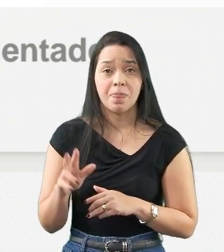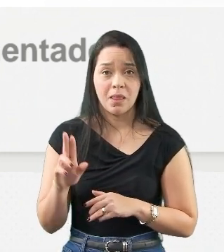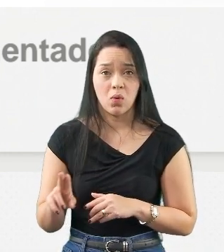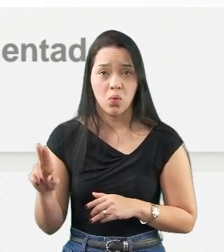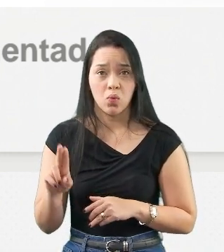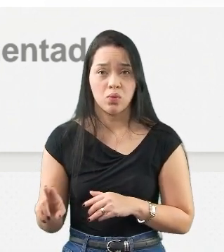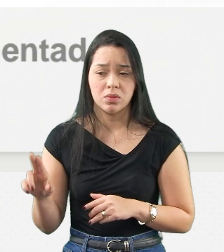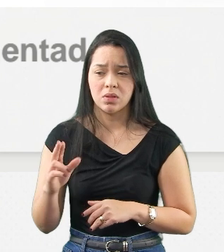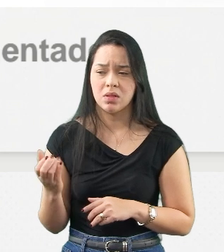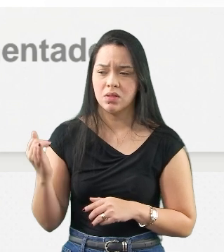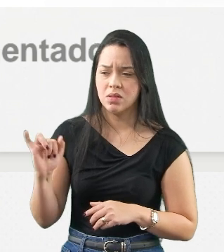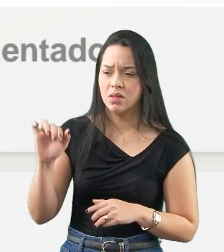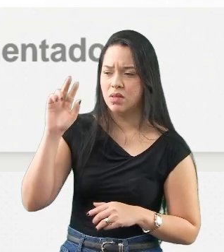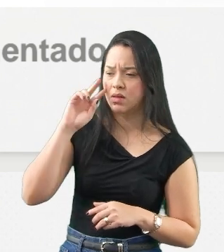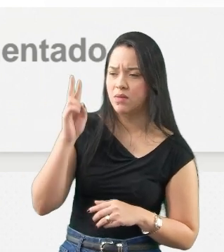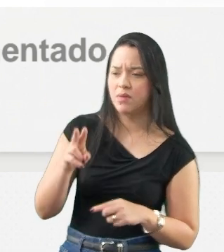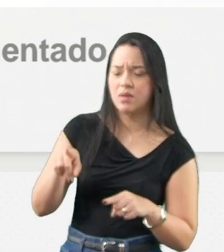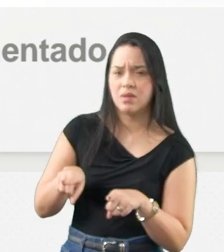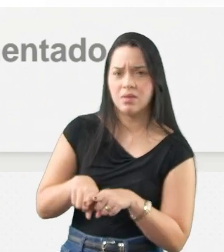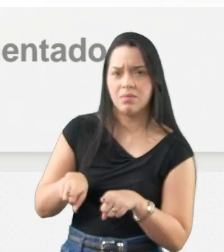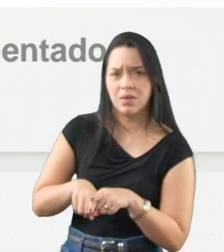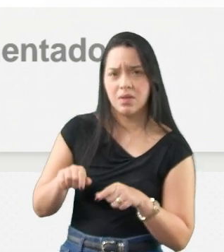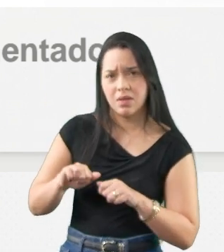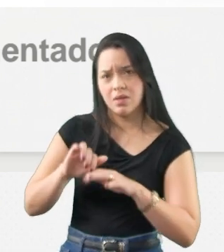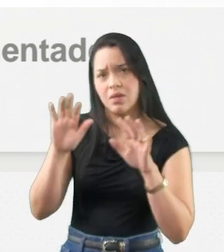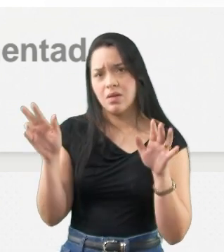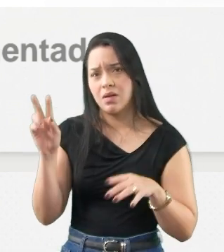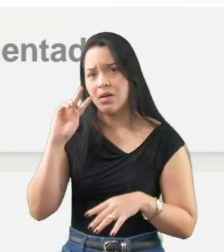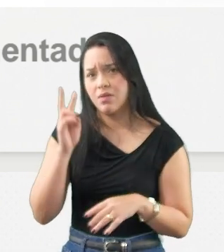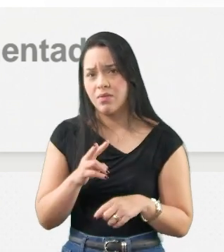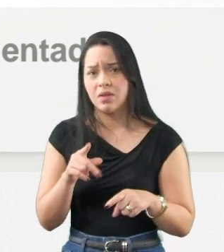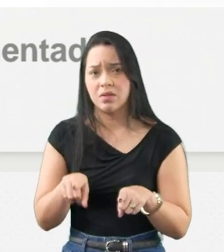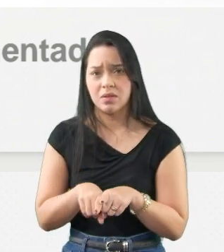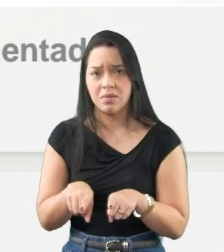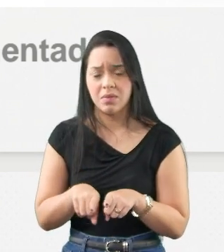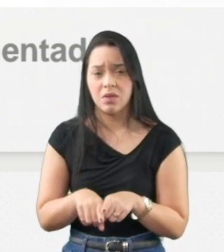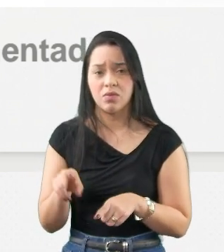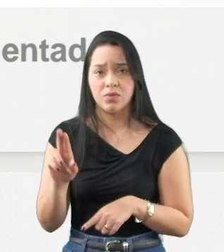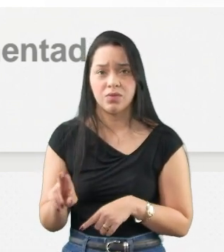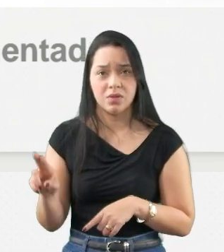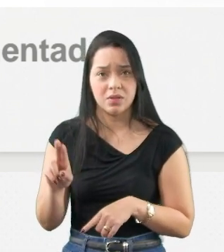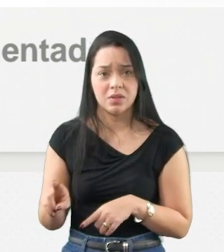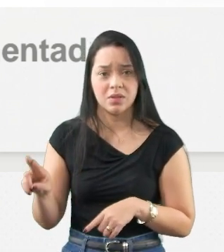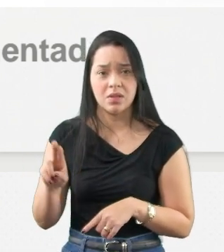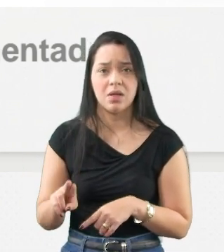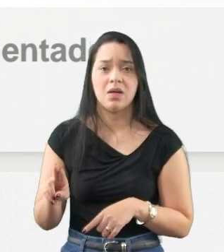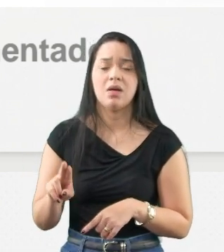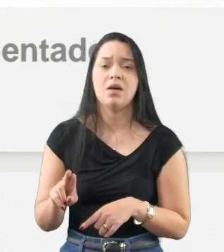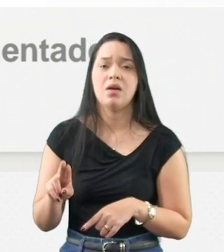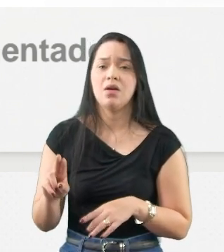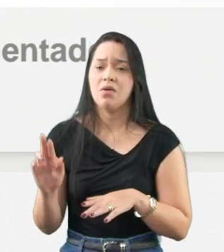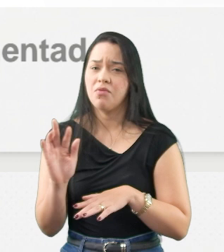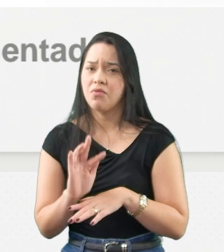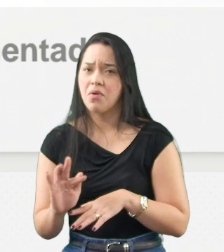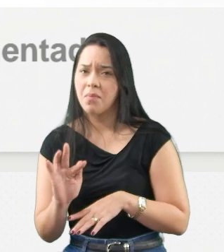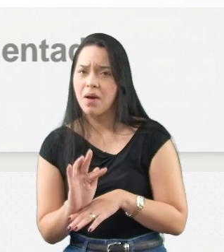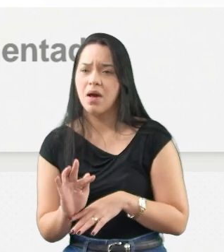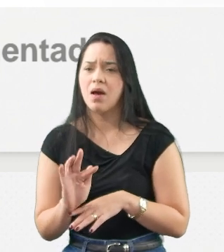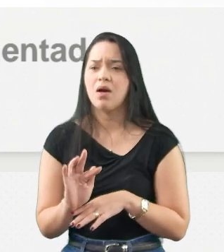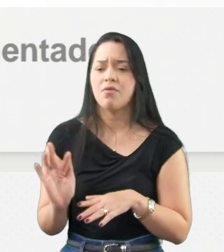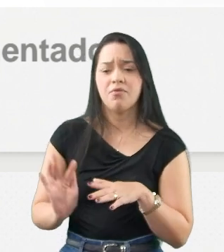né? Se a gente for ver obras literárias bem clássicas, a gente vê que a tendência é a gente utilizar uma linguagem altamente formal, os personagens